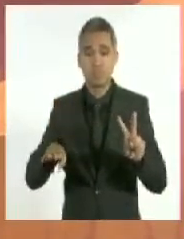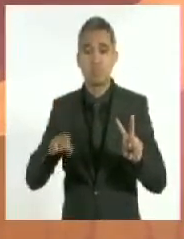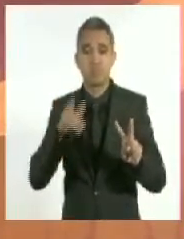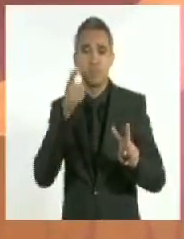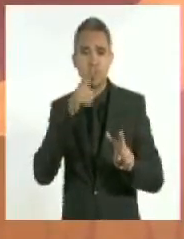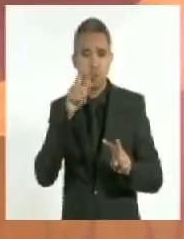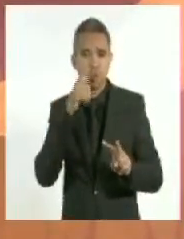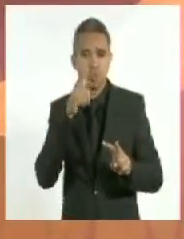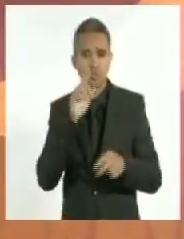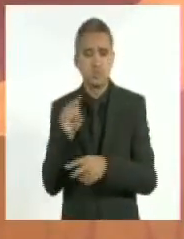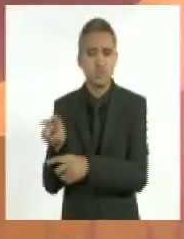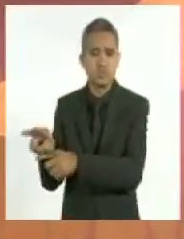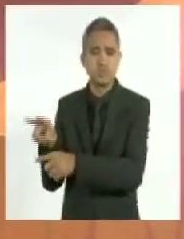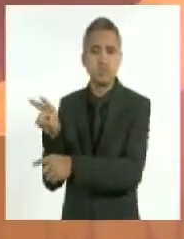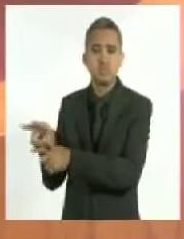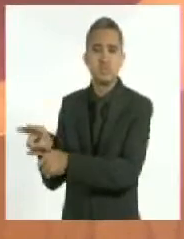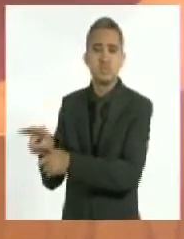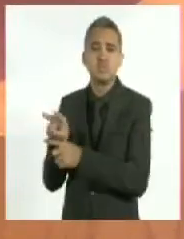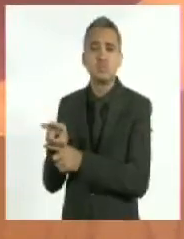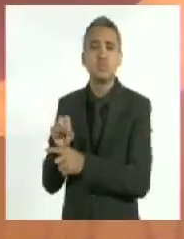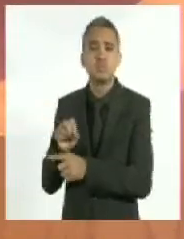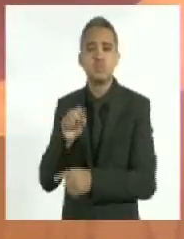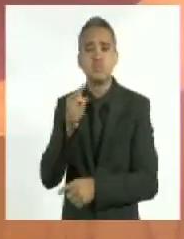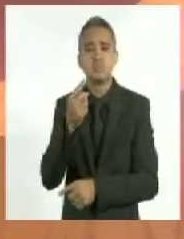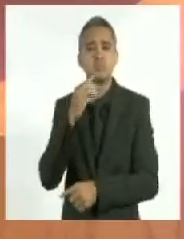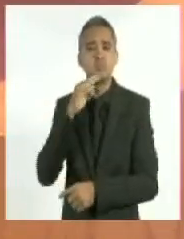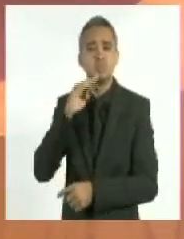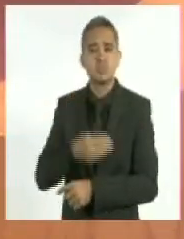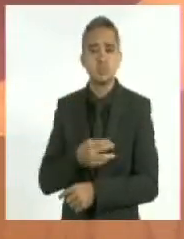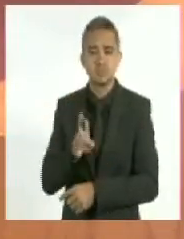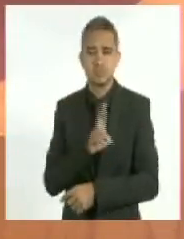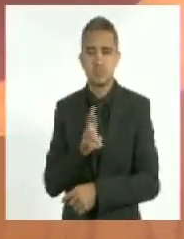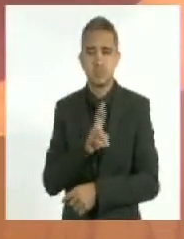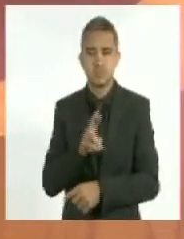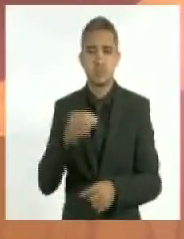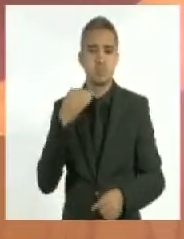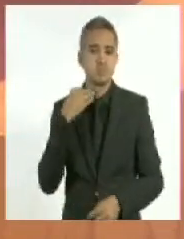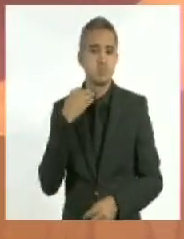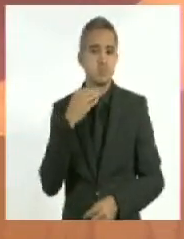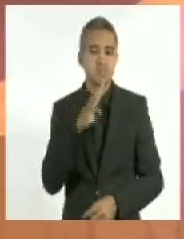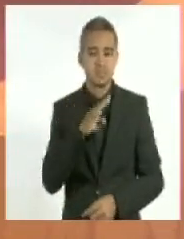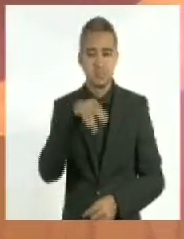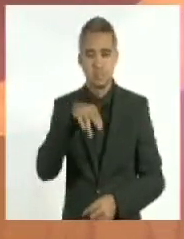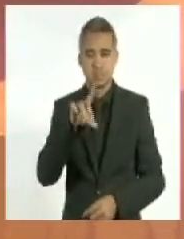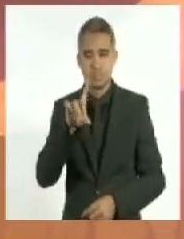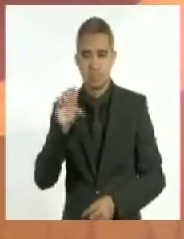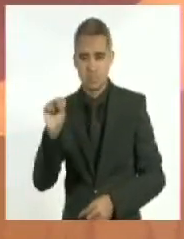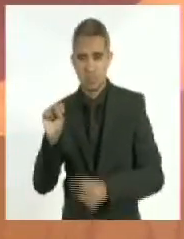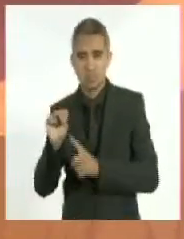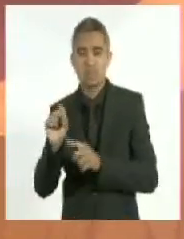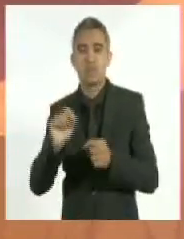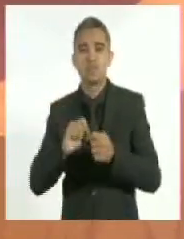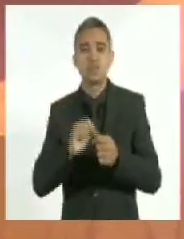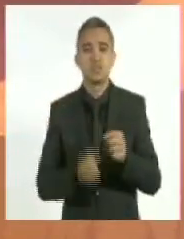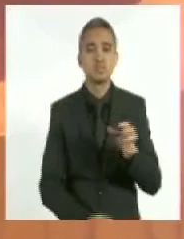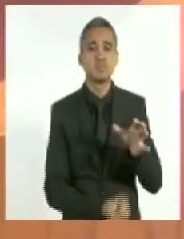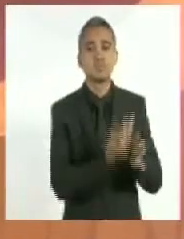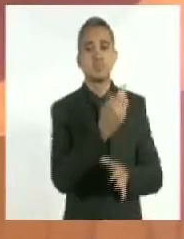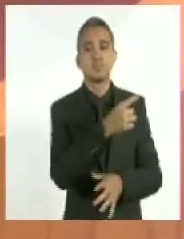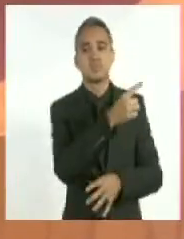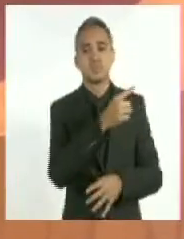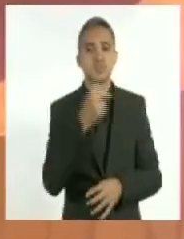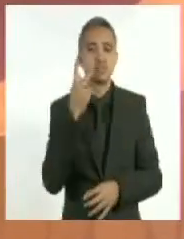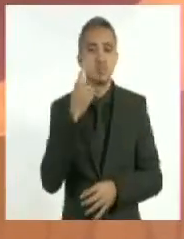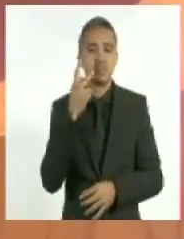um empréstimo de R$1 bilhão no BNDES e vai implantar uma siderúrgica no Ceará. Então, ela que